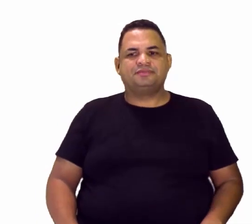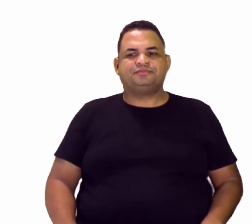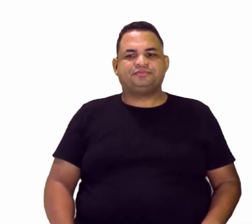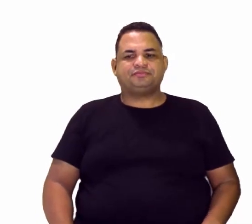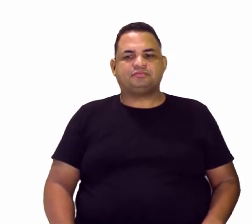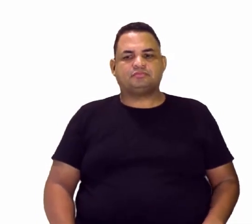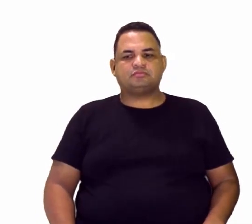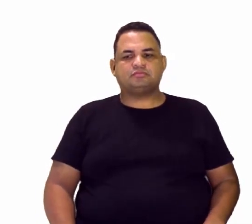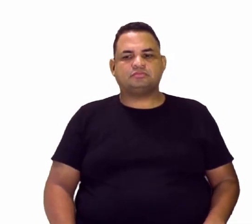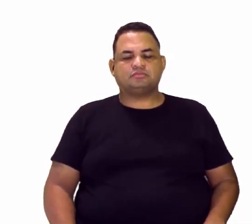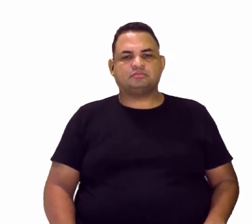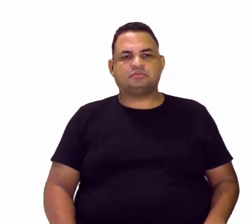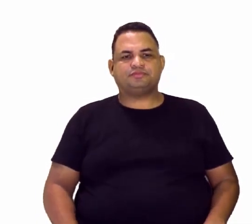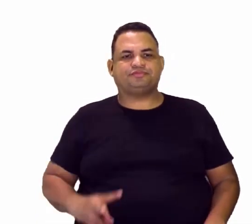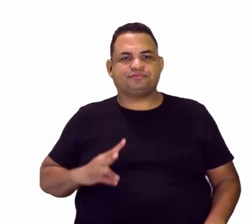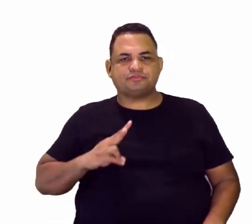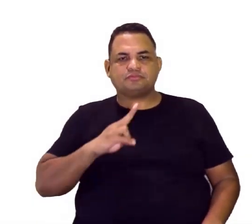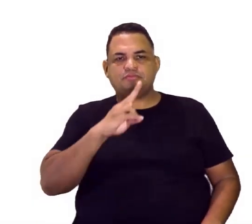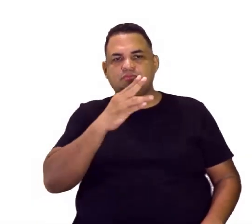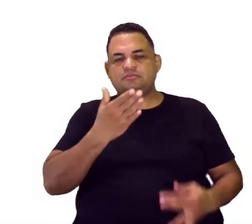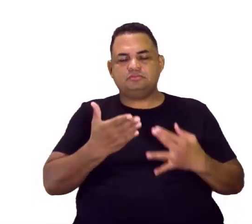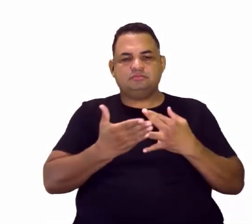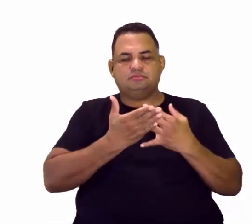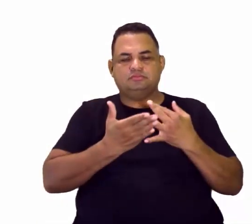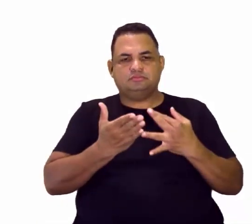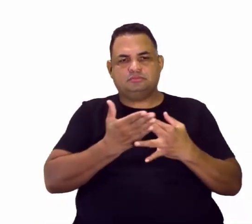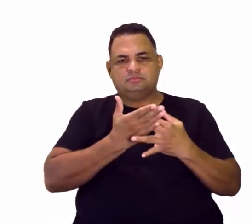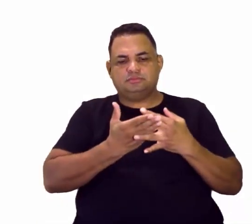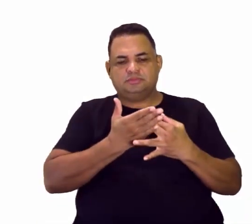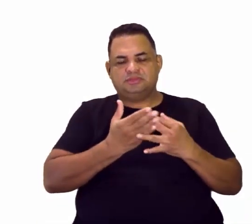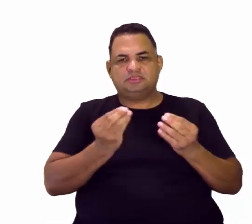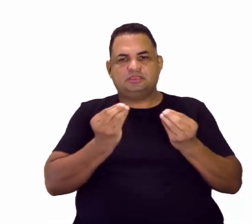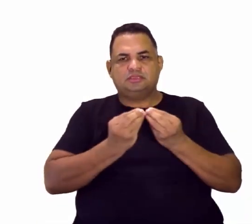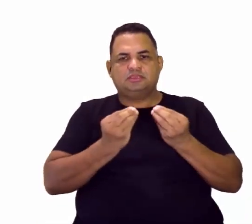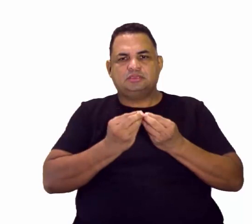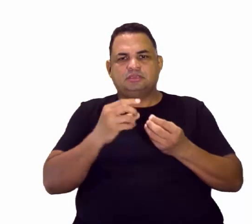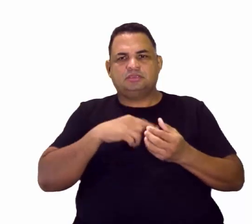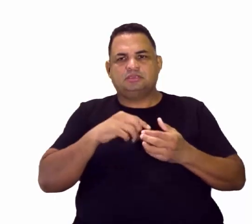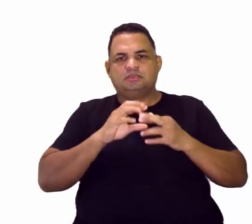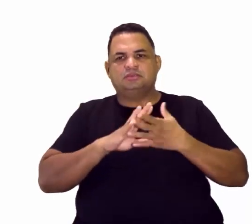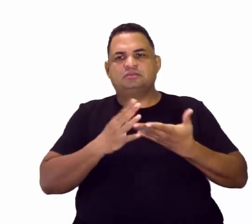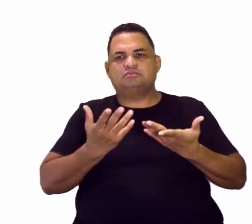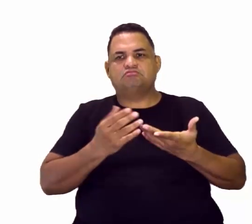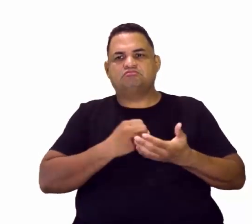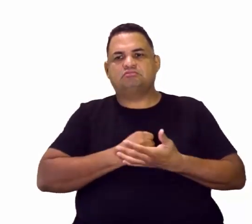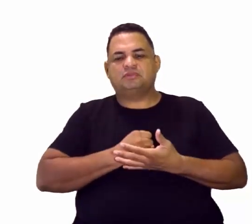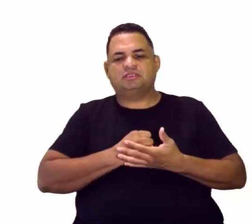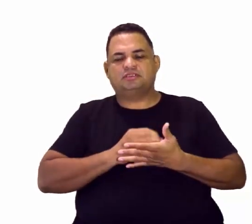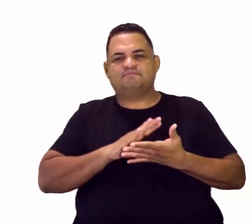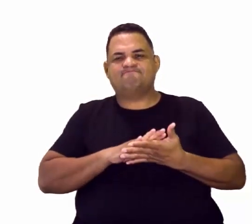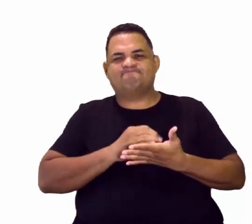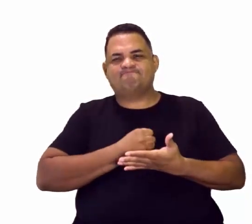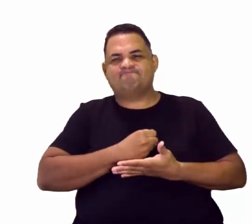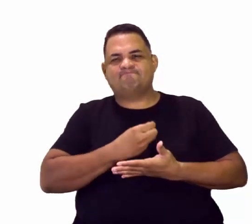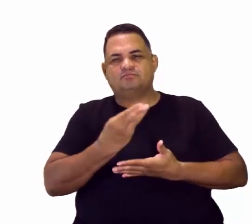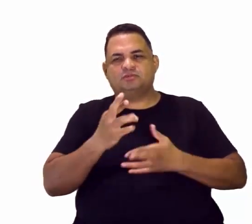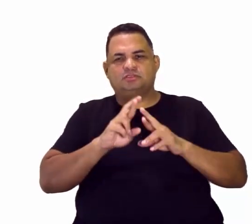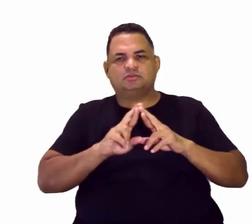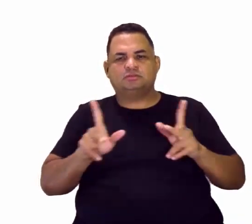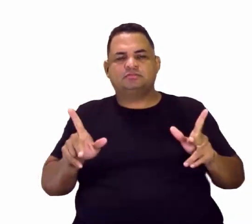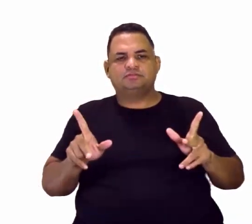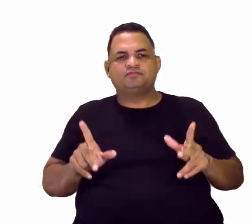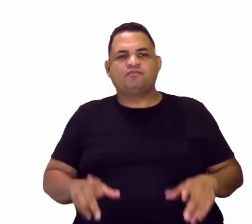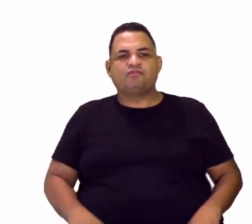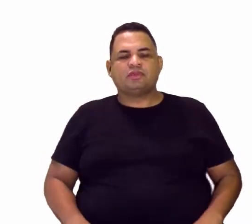de que as forças moleculares, elas têm intensidades